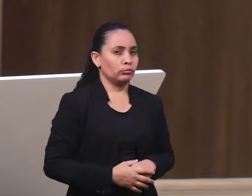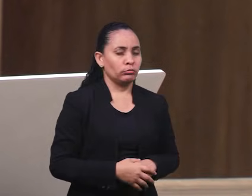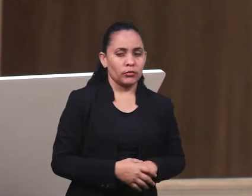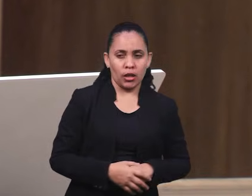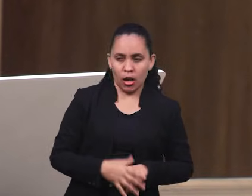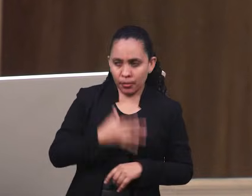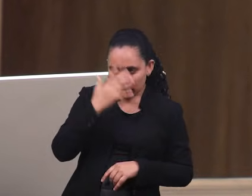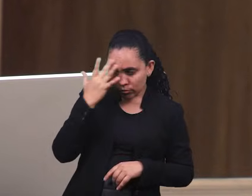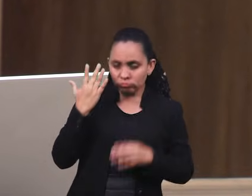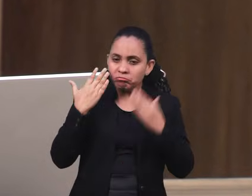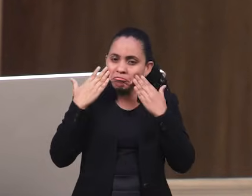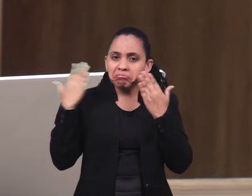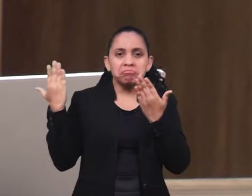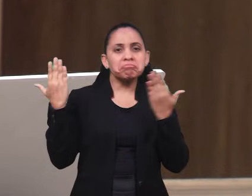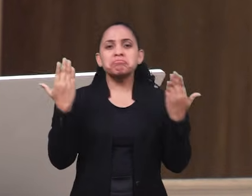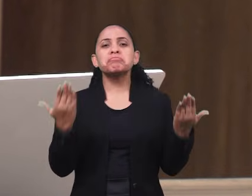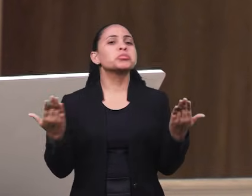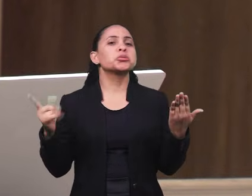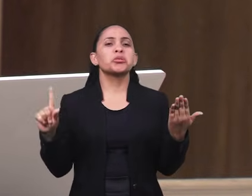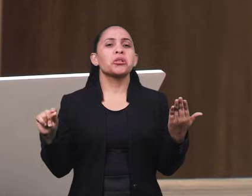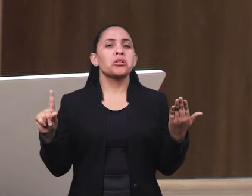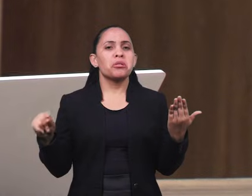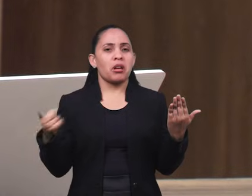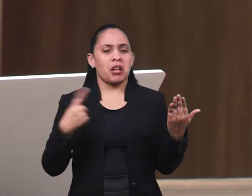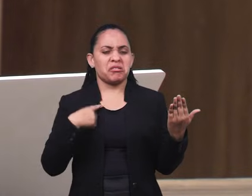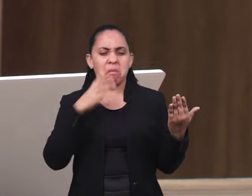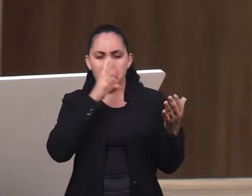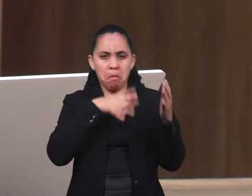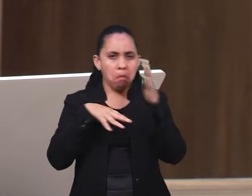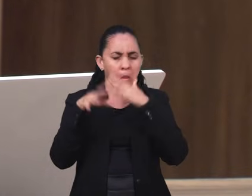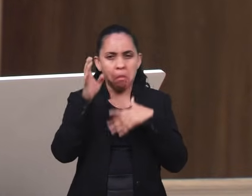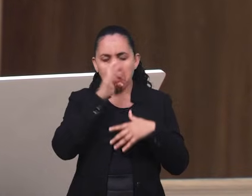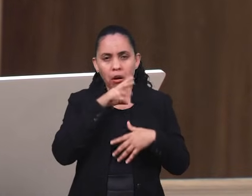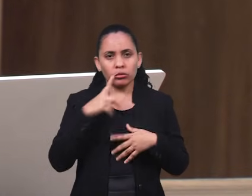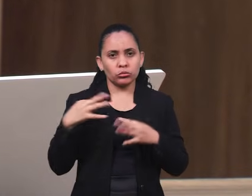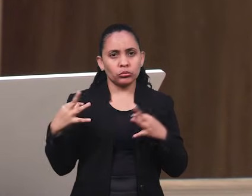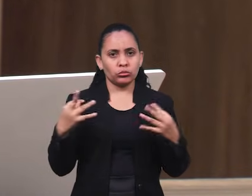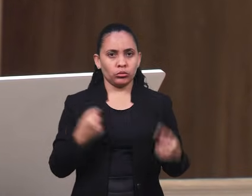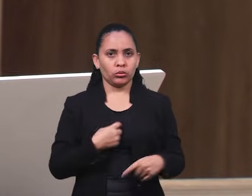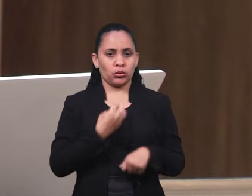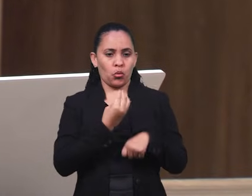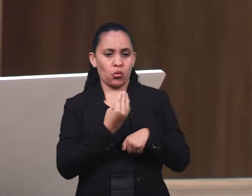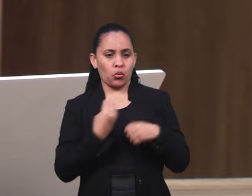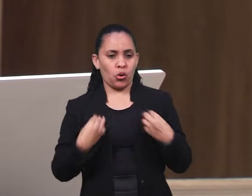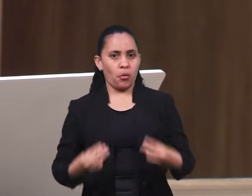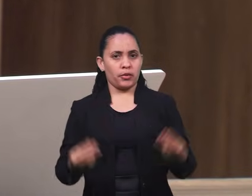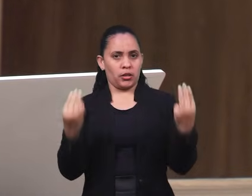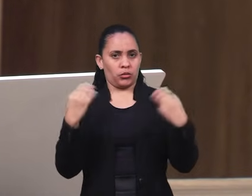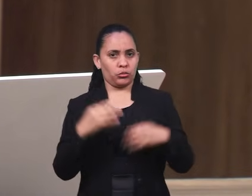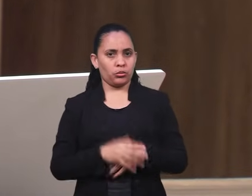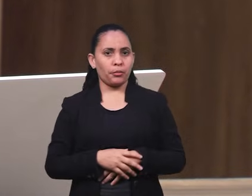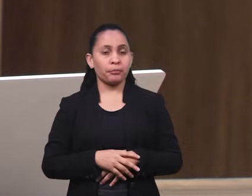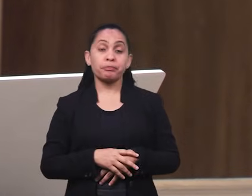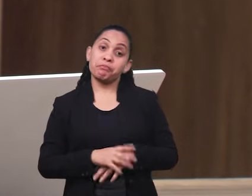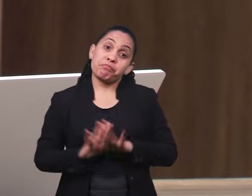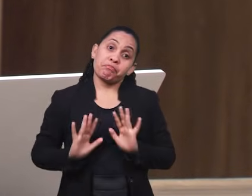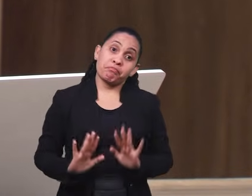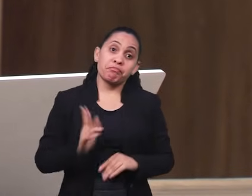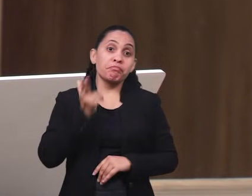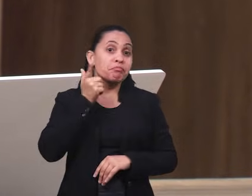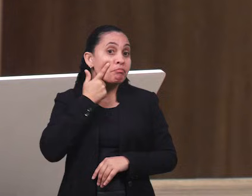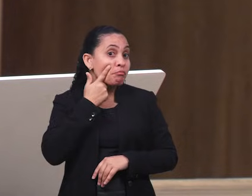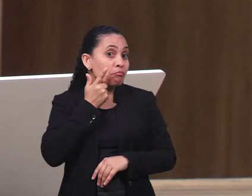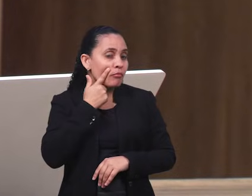seguinte, ninguém está mais exposto às calúnias em SUS do que o ministro, certo? Porque, veja